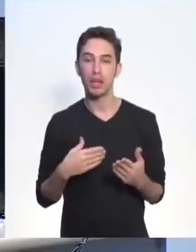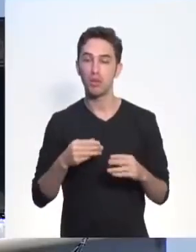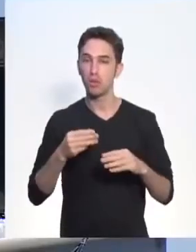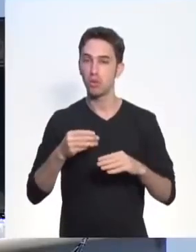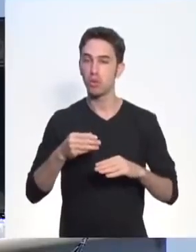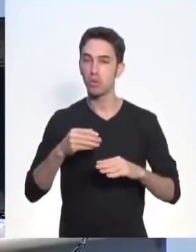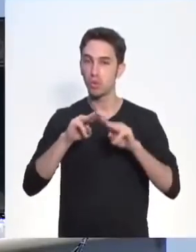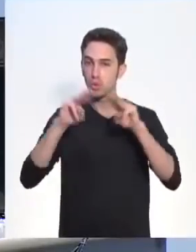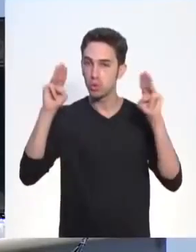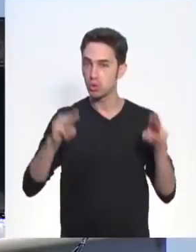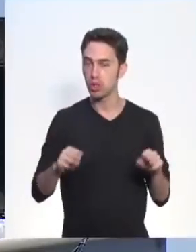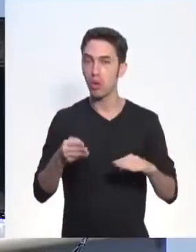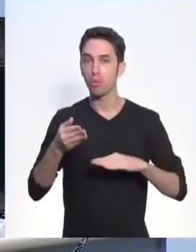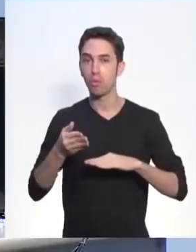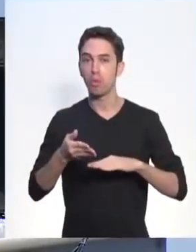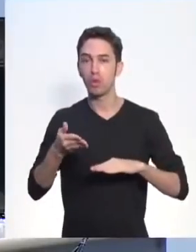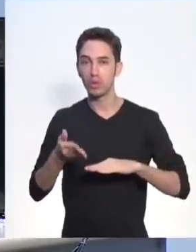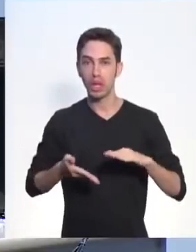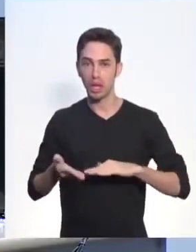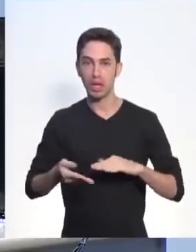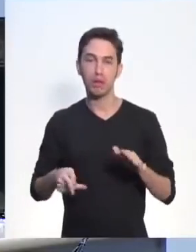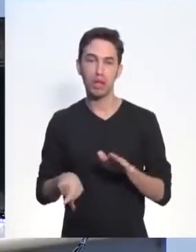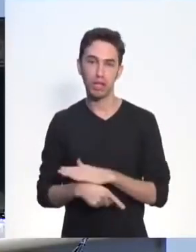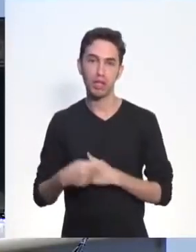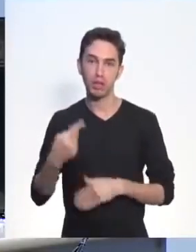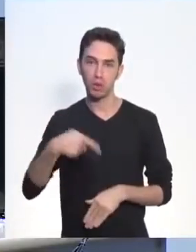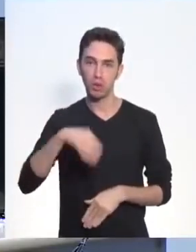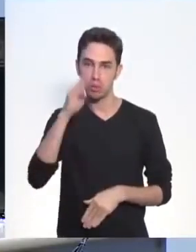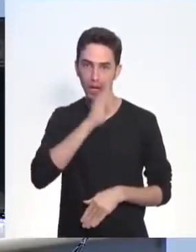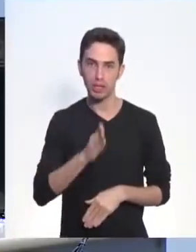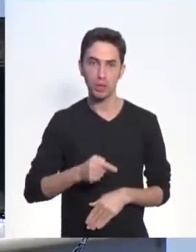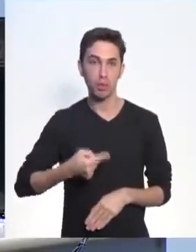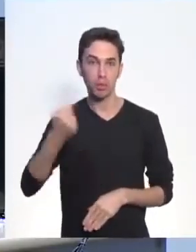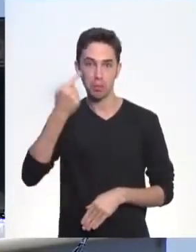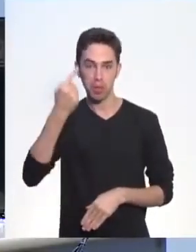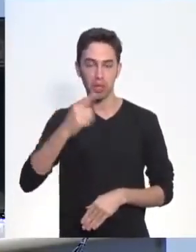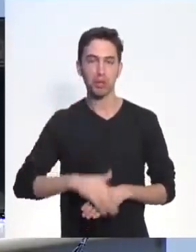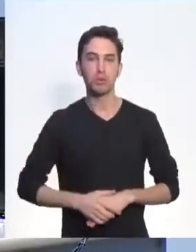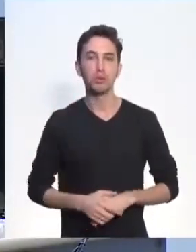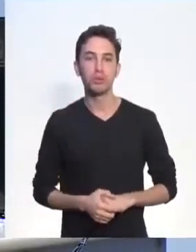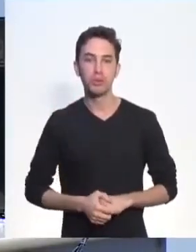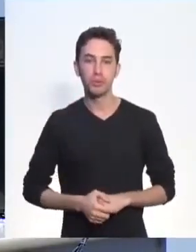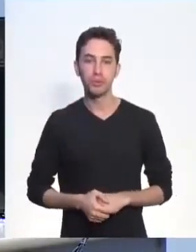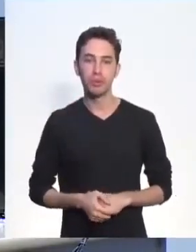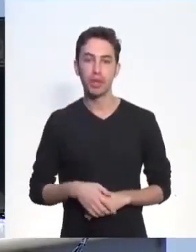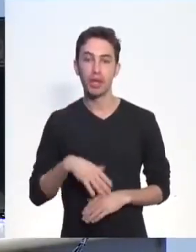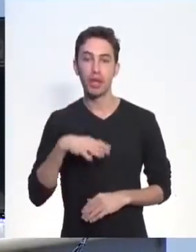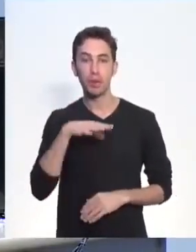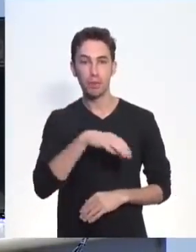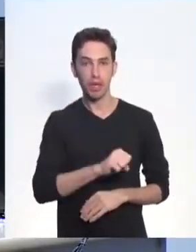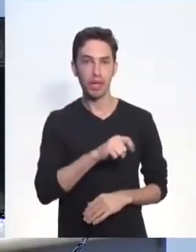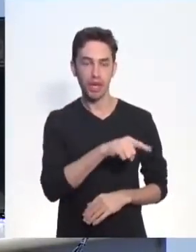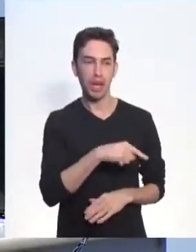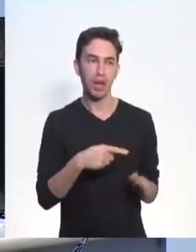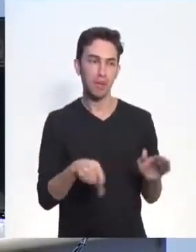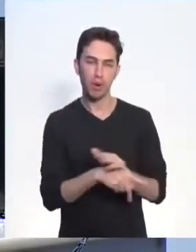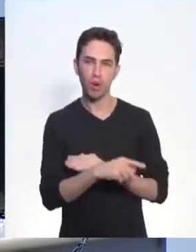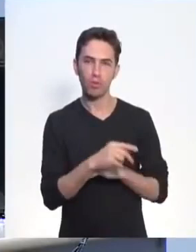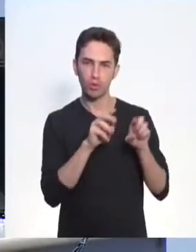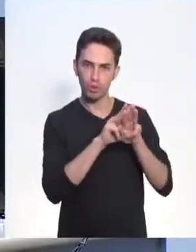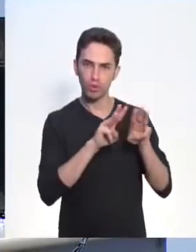do país, mas, embora eu tenha colocado, que eu peguei essas informações, inclusive, do MASP